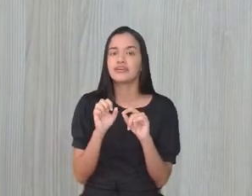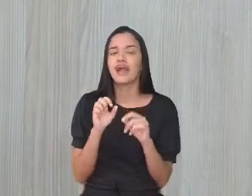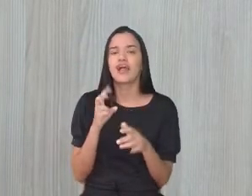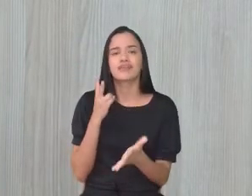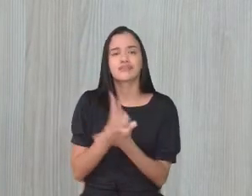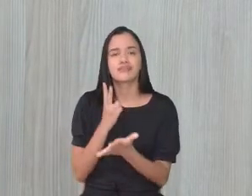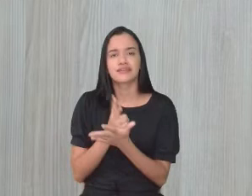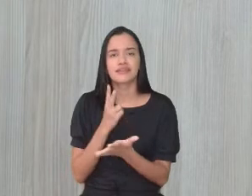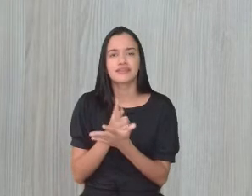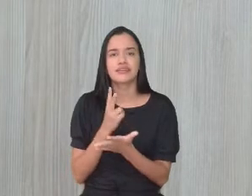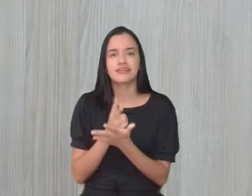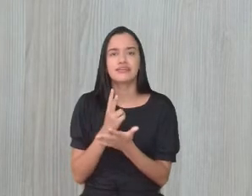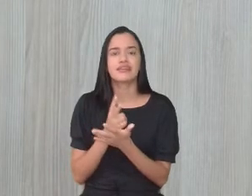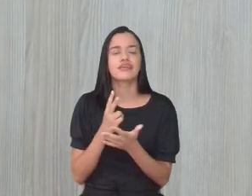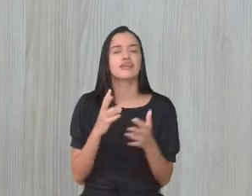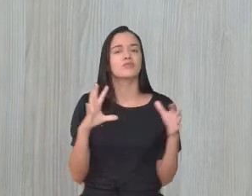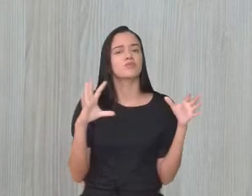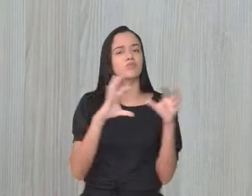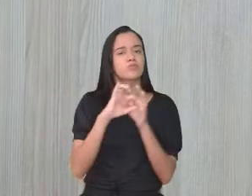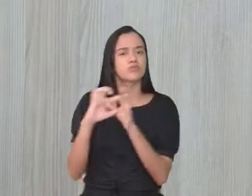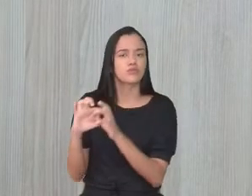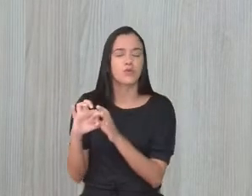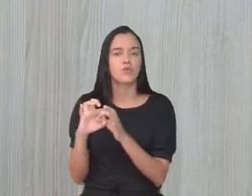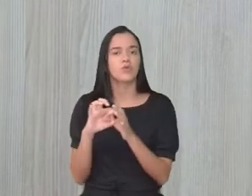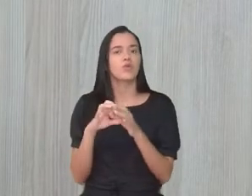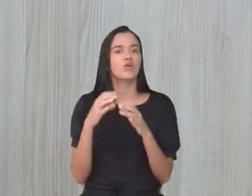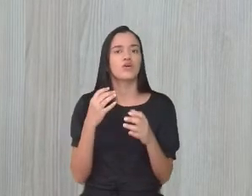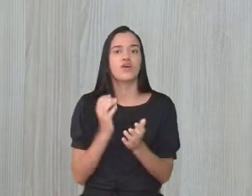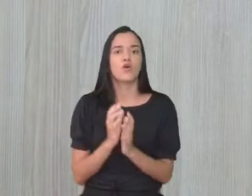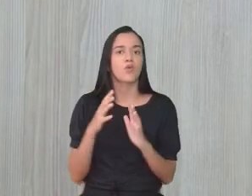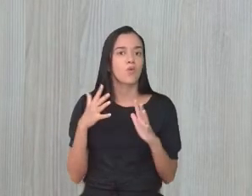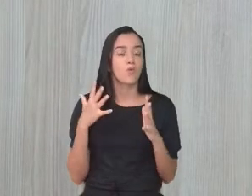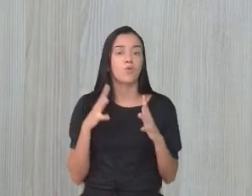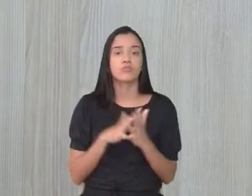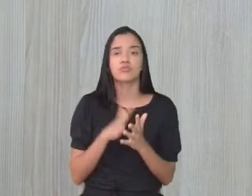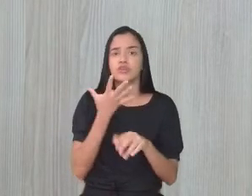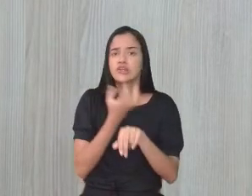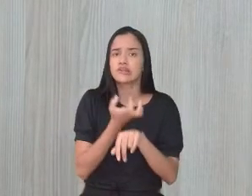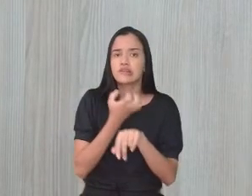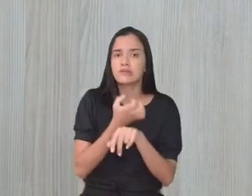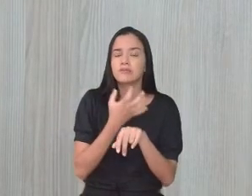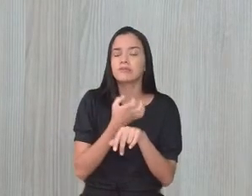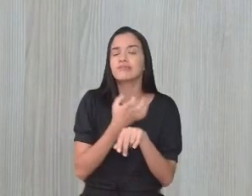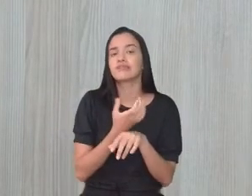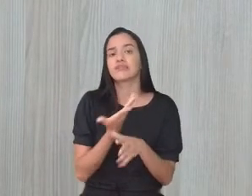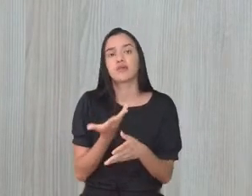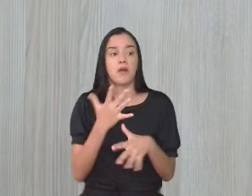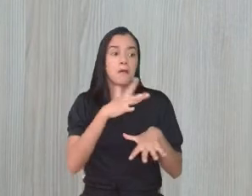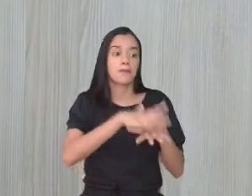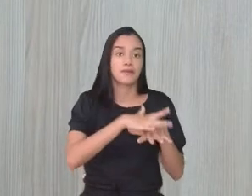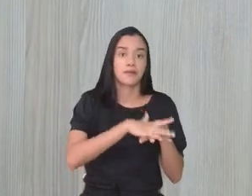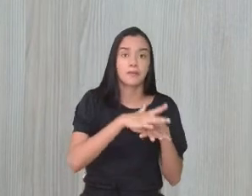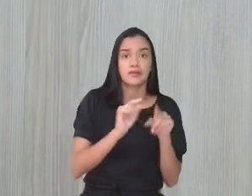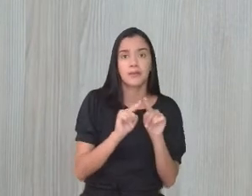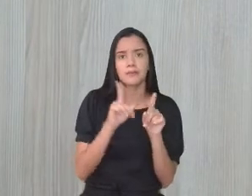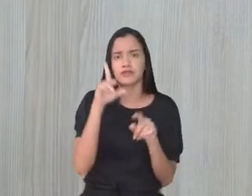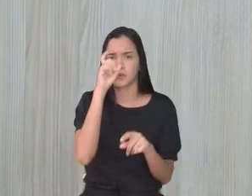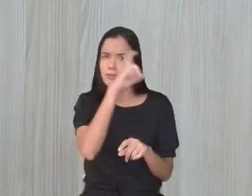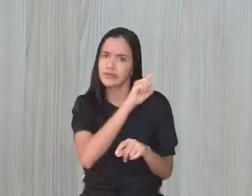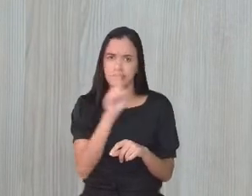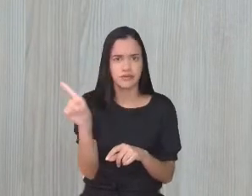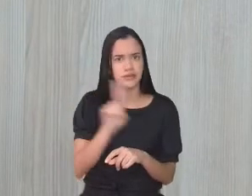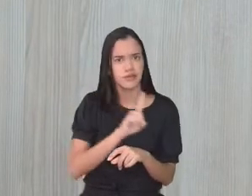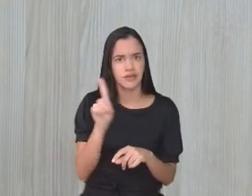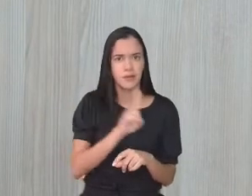tem ligações com outros assuntos. Por quê? Porque matemática, quando a gente vê uma coisa que é mais complicada,